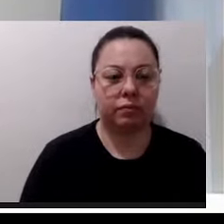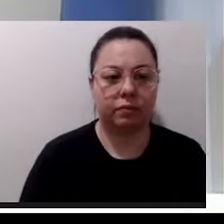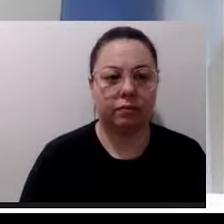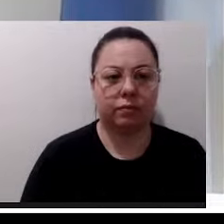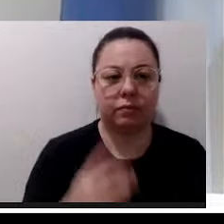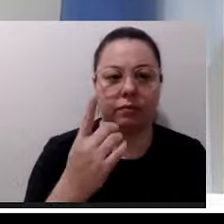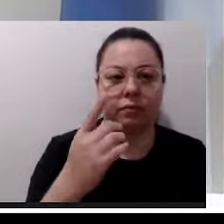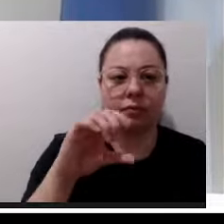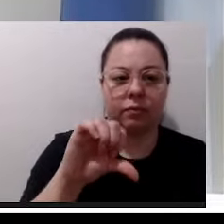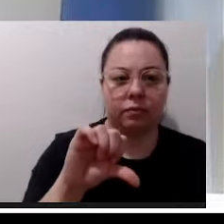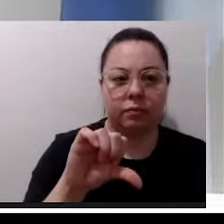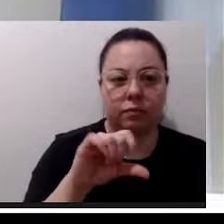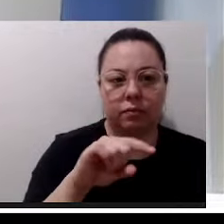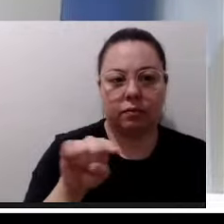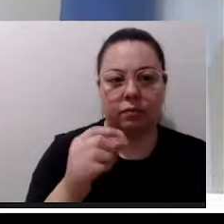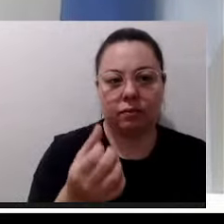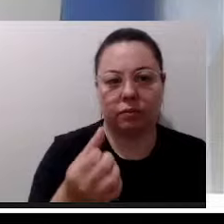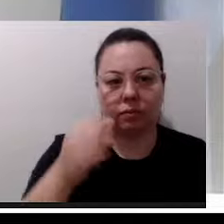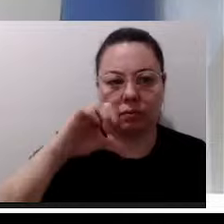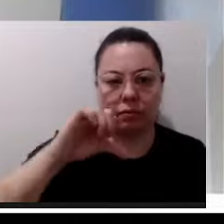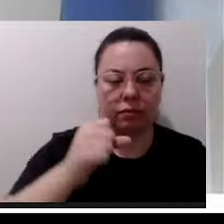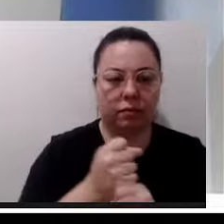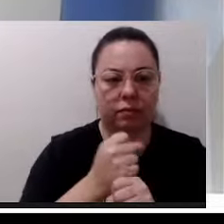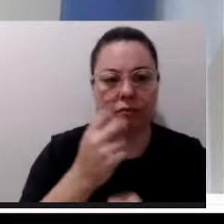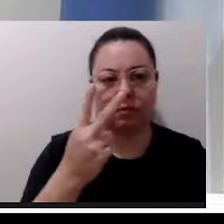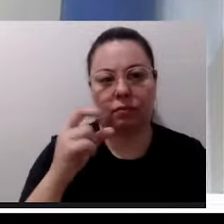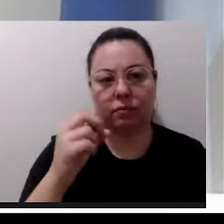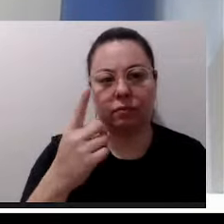19, dígito 69, ano 2019.